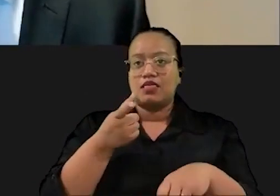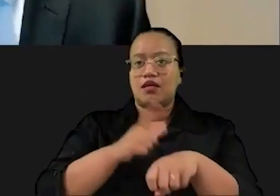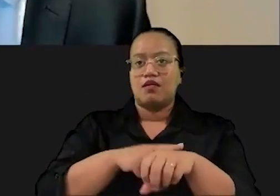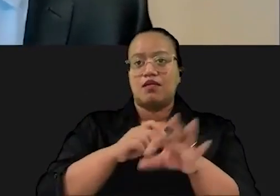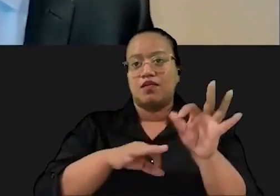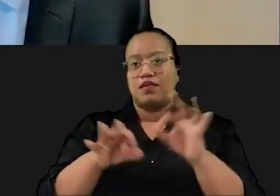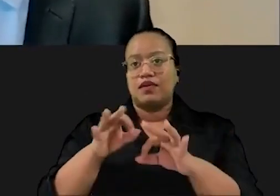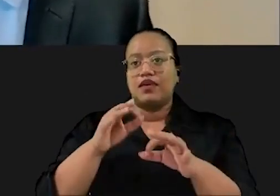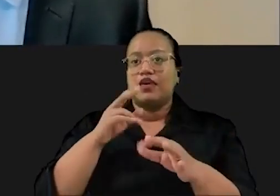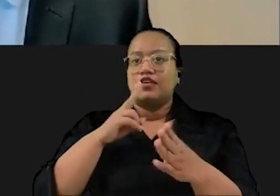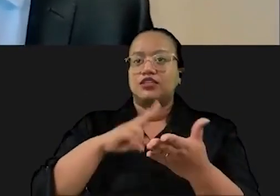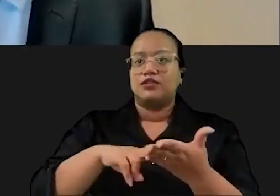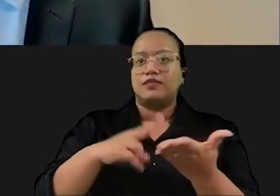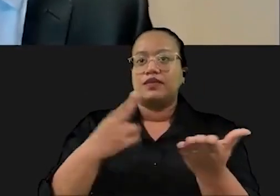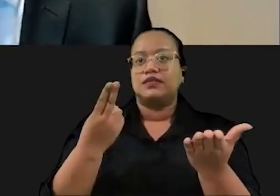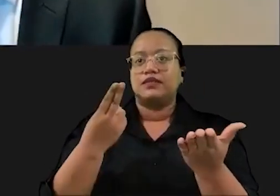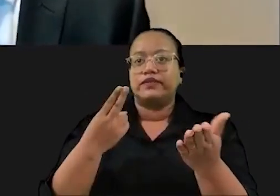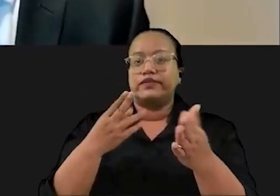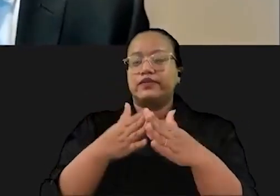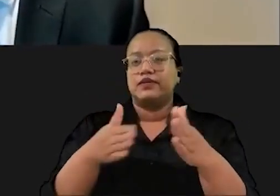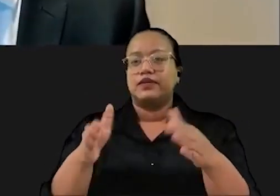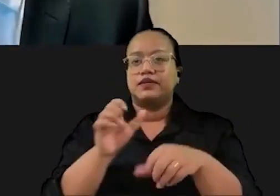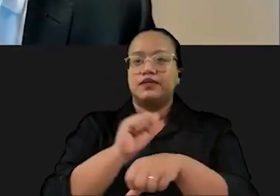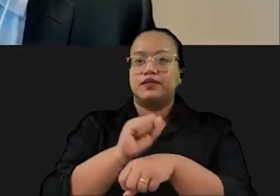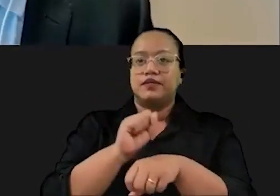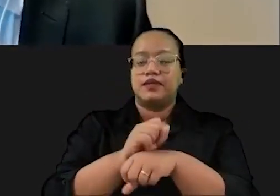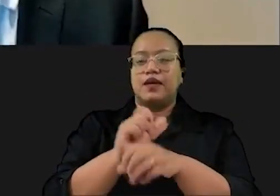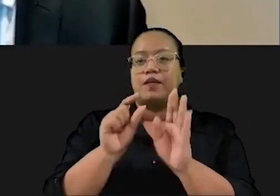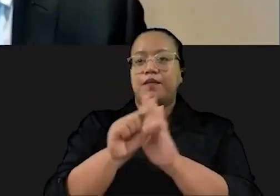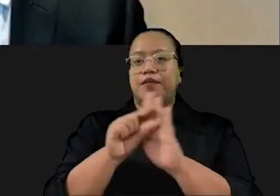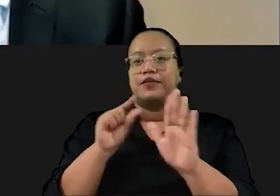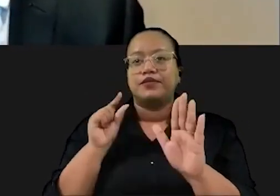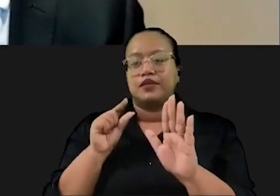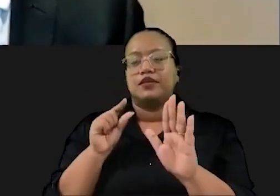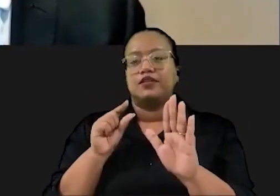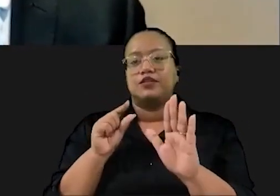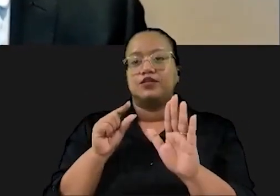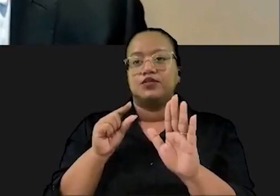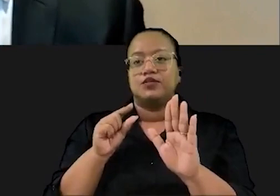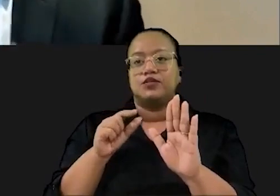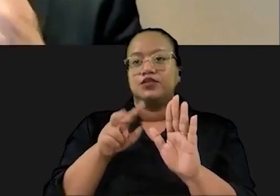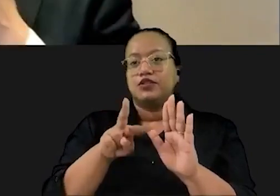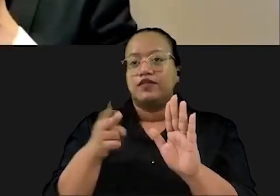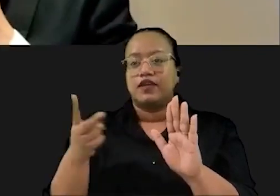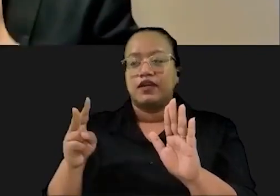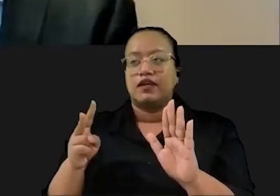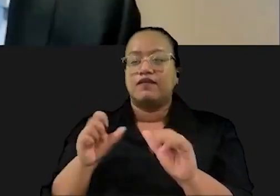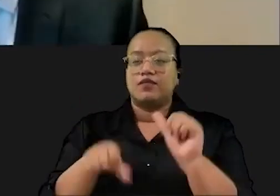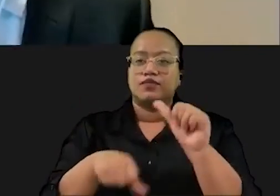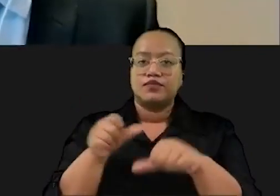prazo, desviar o processo dependendo de uma variável ou outra, enfim.